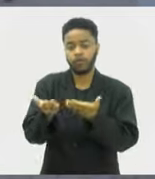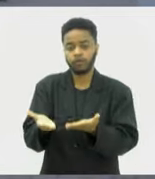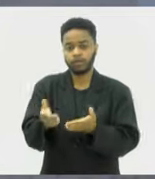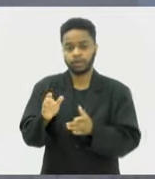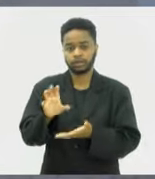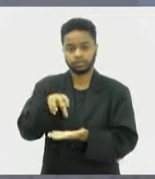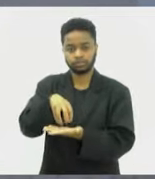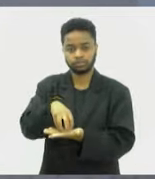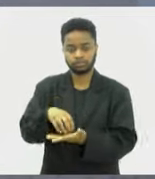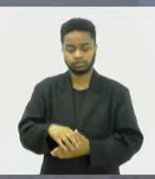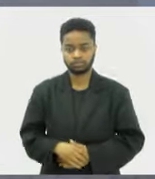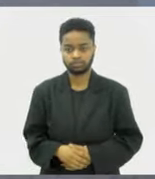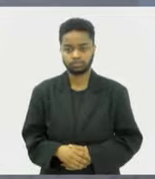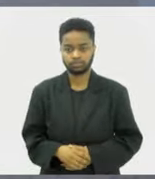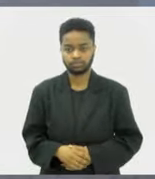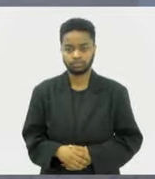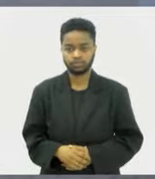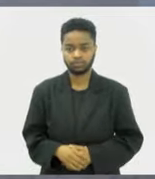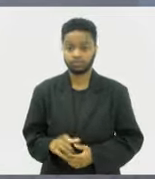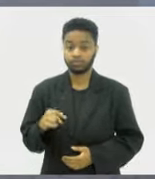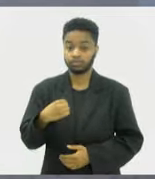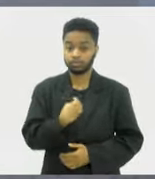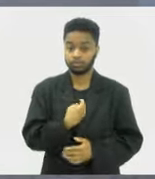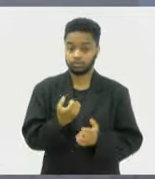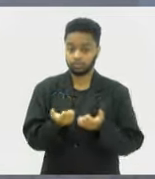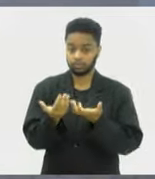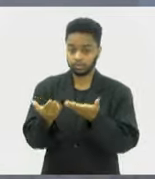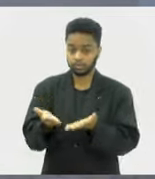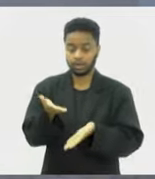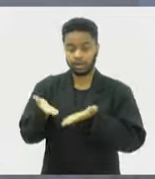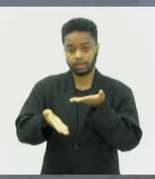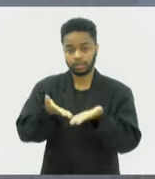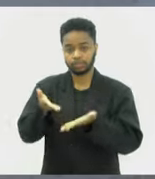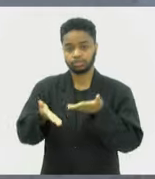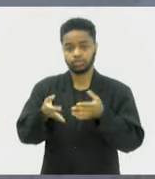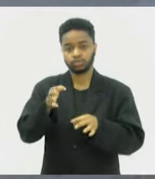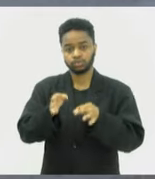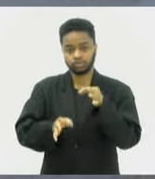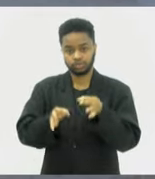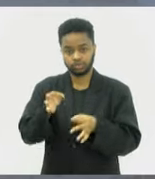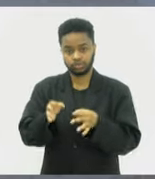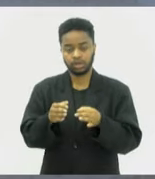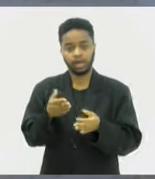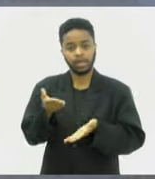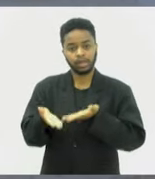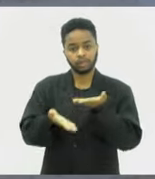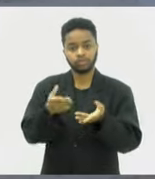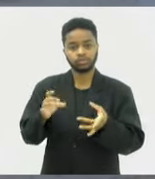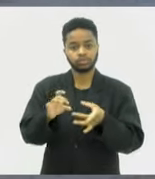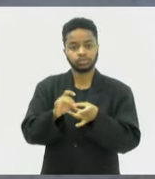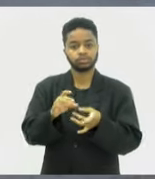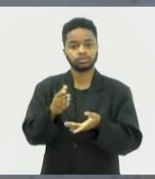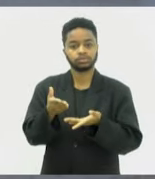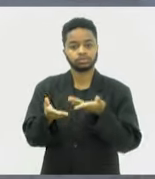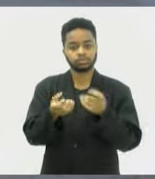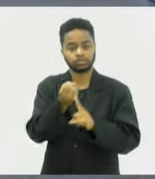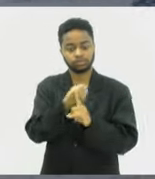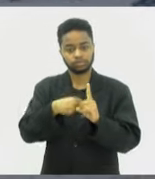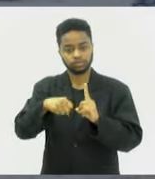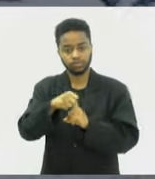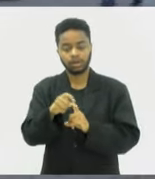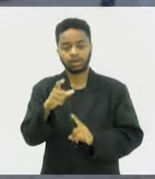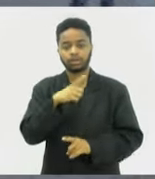centro? Então, a gente oferece o atendimento jurídico, atendimento com assistência social, a gente também